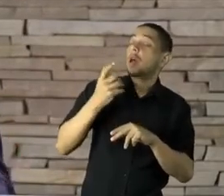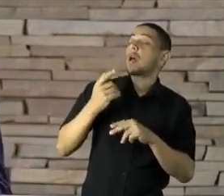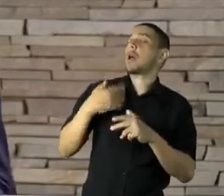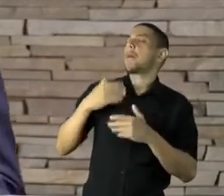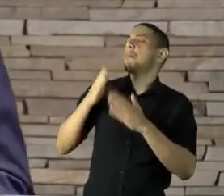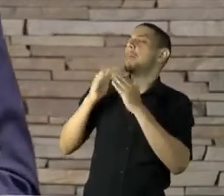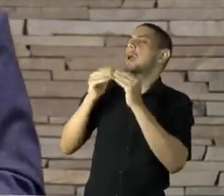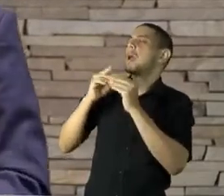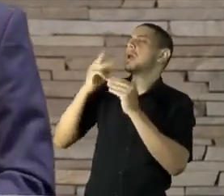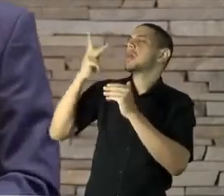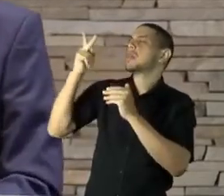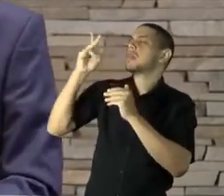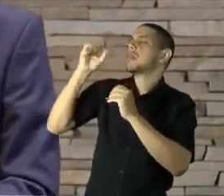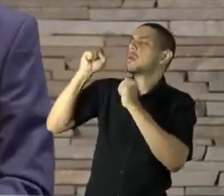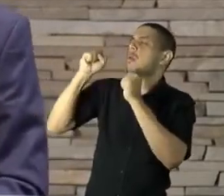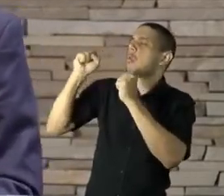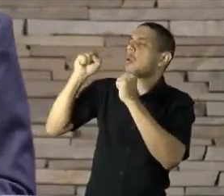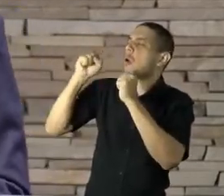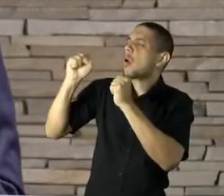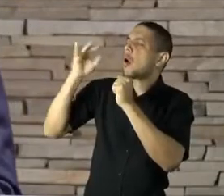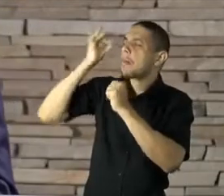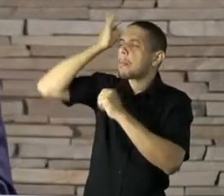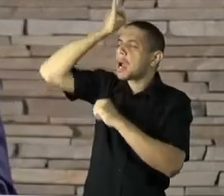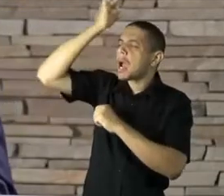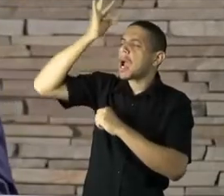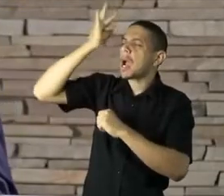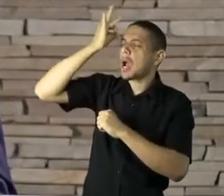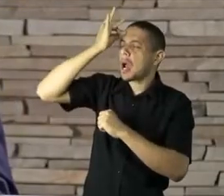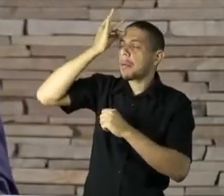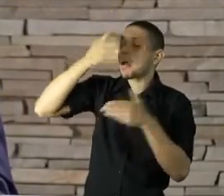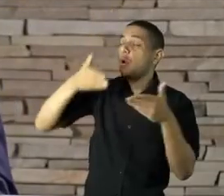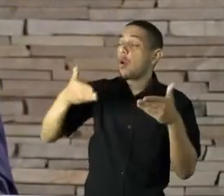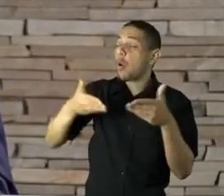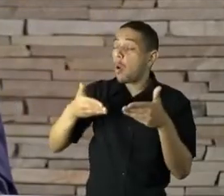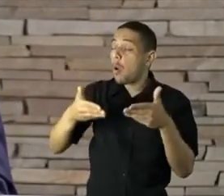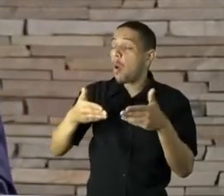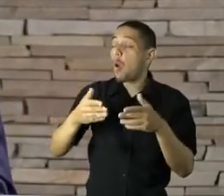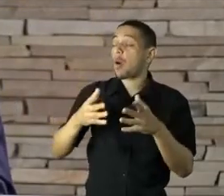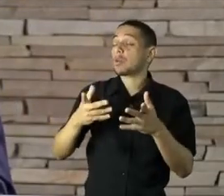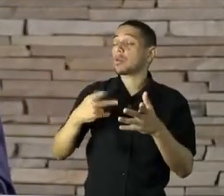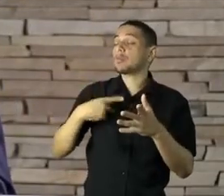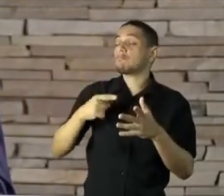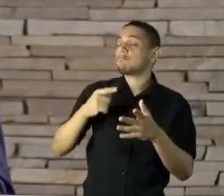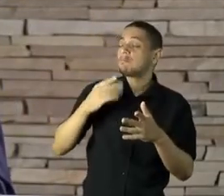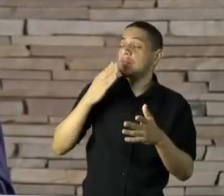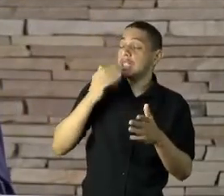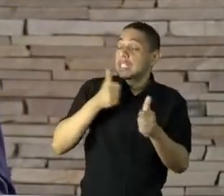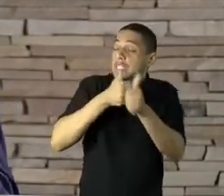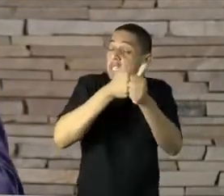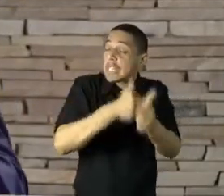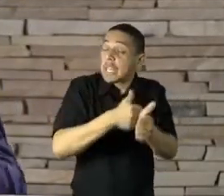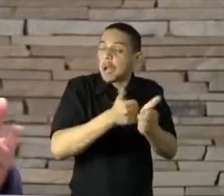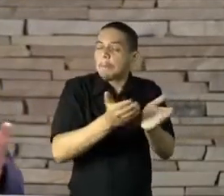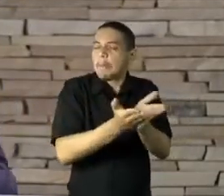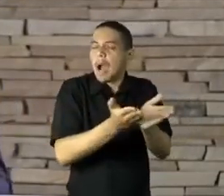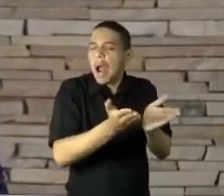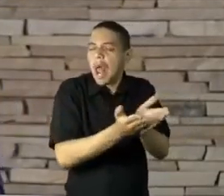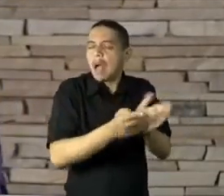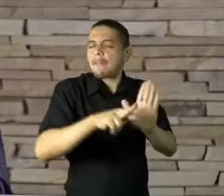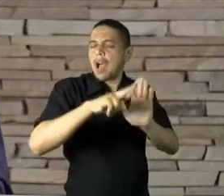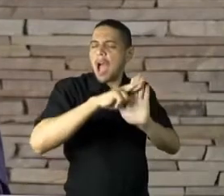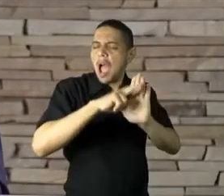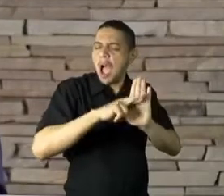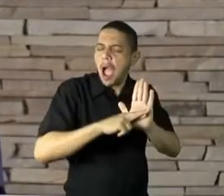o poder do teu santo espírito para nesta noite tomarmos a tua palavra Como regra como guia como